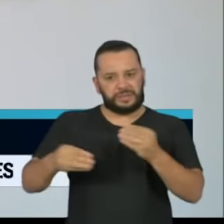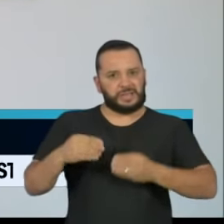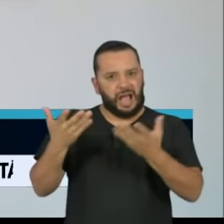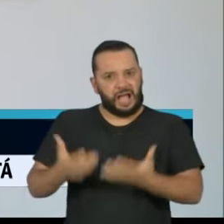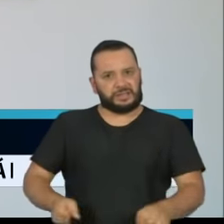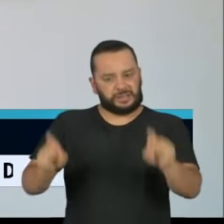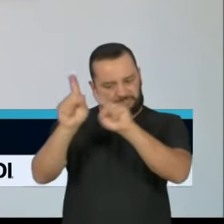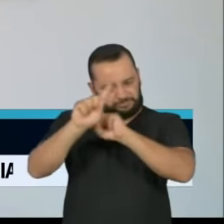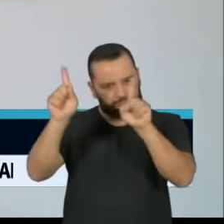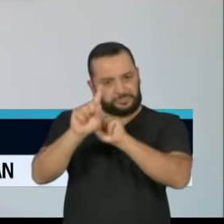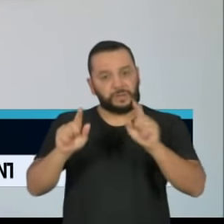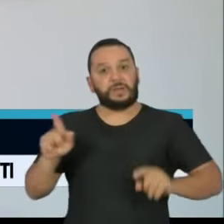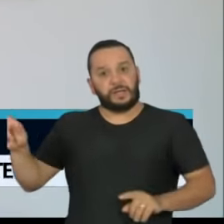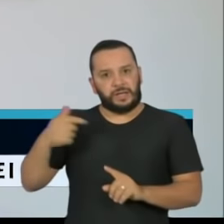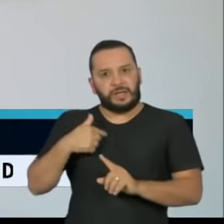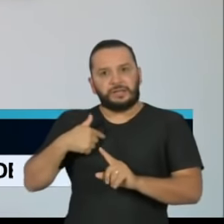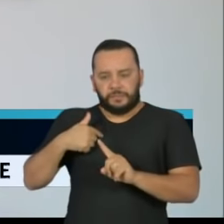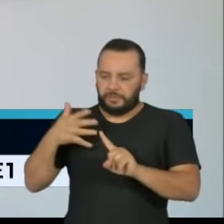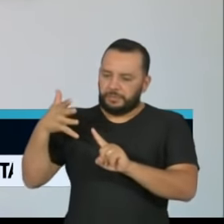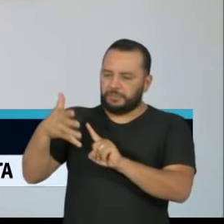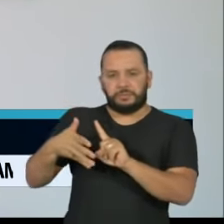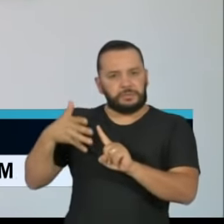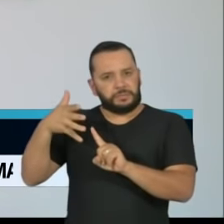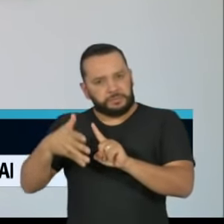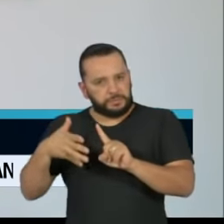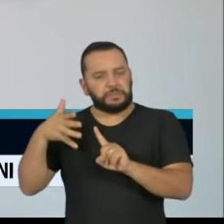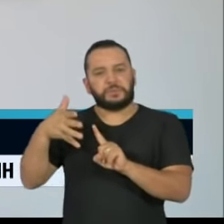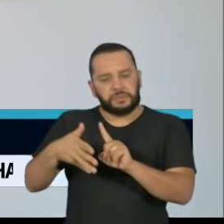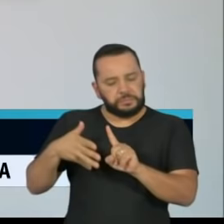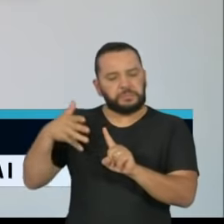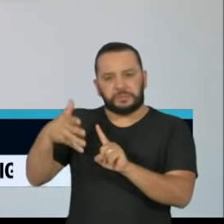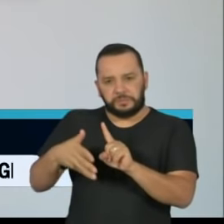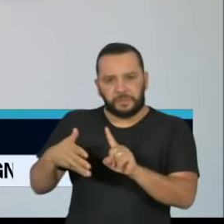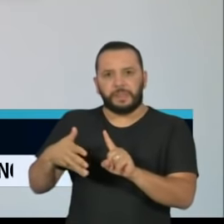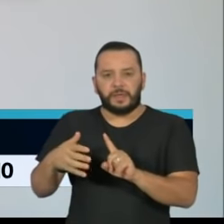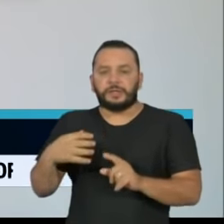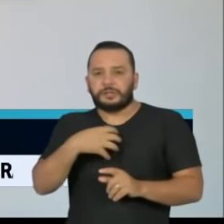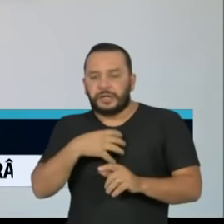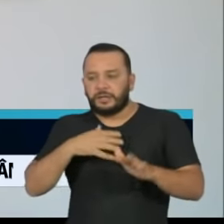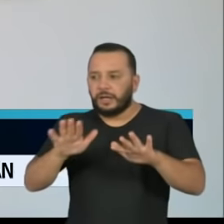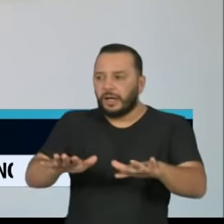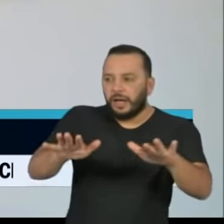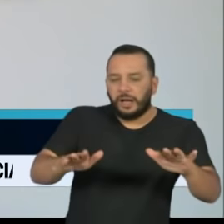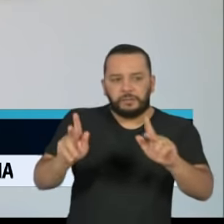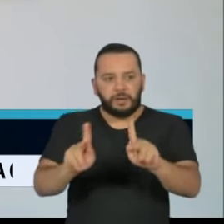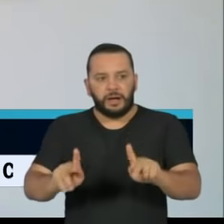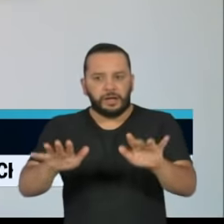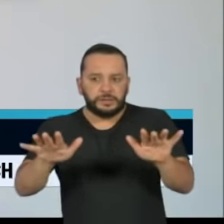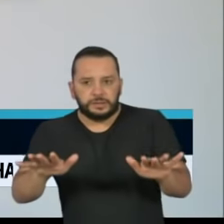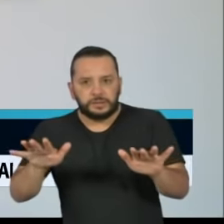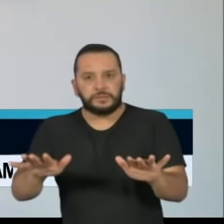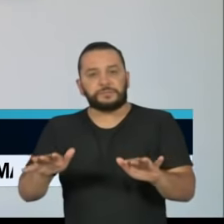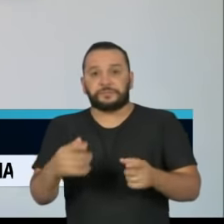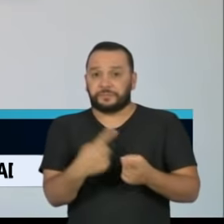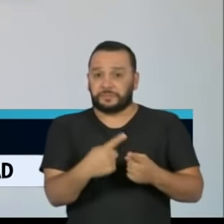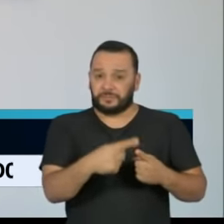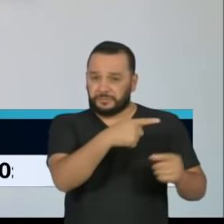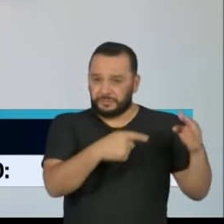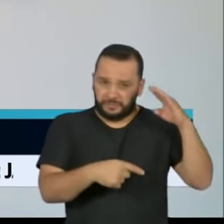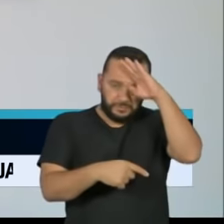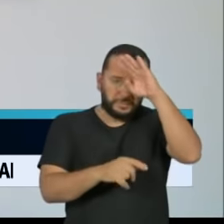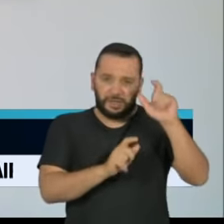eventualmente, no seu discurso, ele pode diminuir o tom, tentando acomodar um pouco daquilo que o presidente Bolsonaro